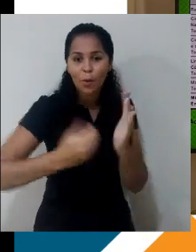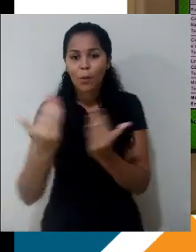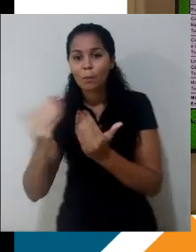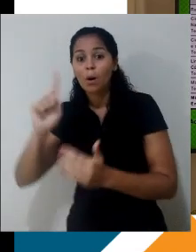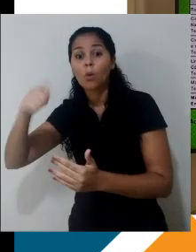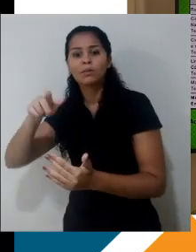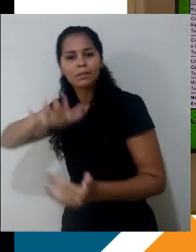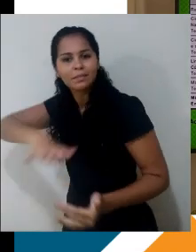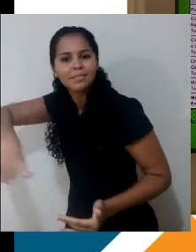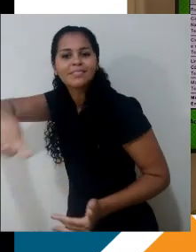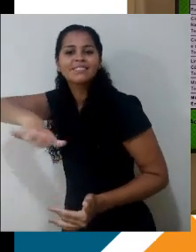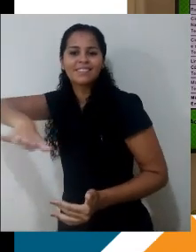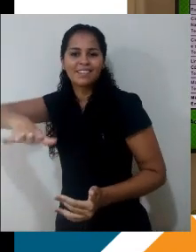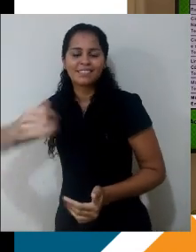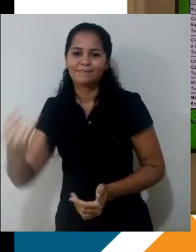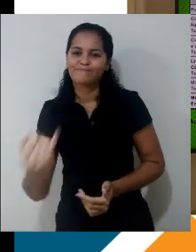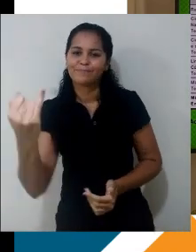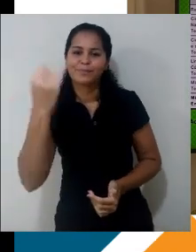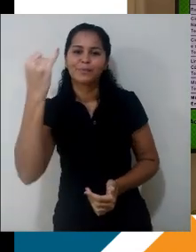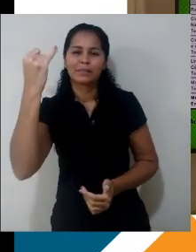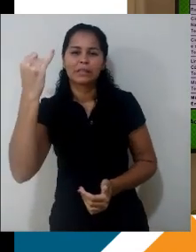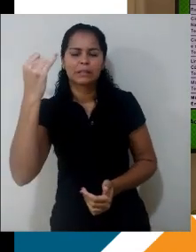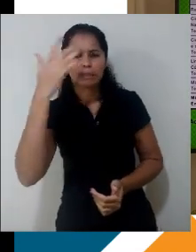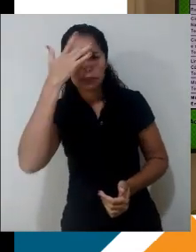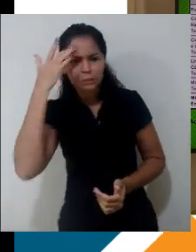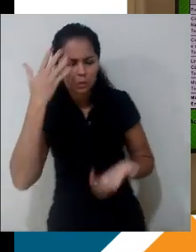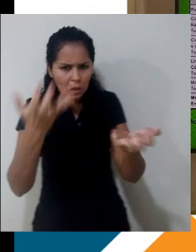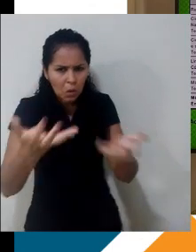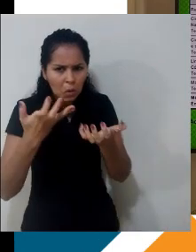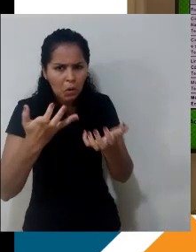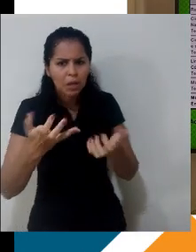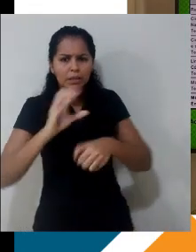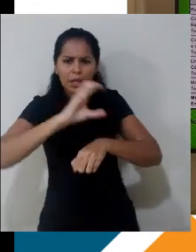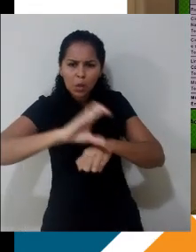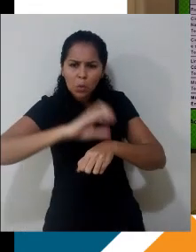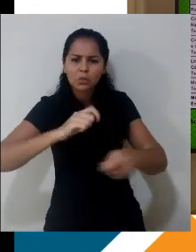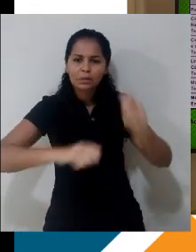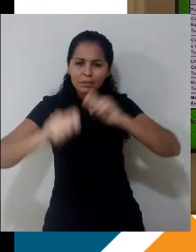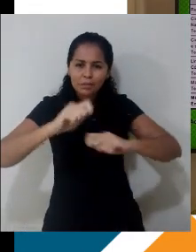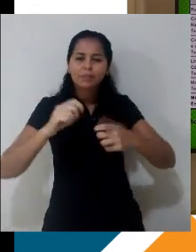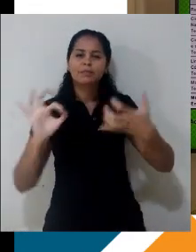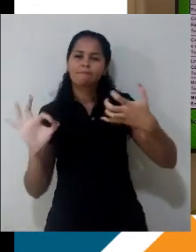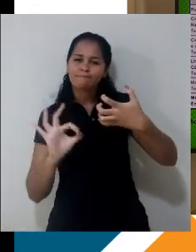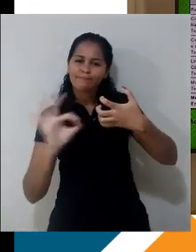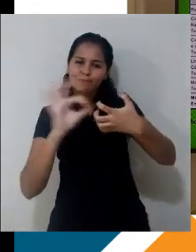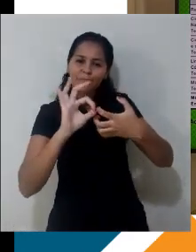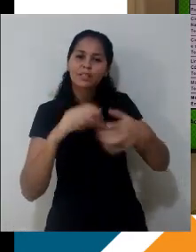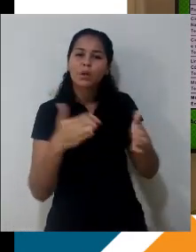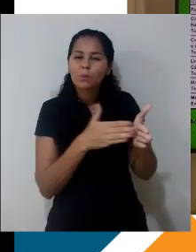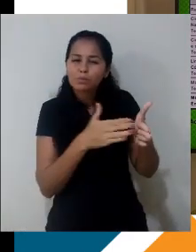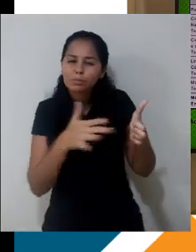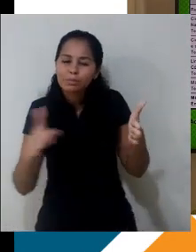demais áreas. Então, isso é importante porque talvez se uma pessoa quer administração na rural, ela pode, durante esse período de estudos,